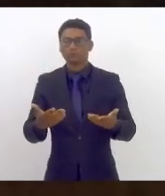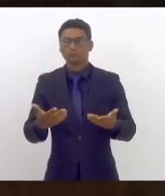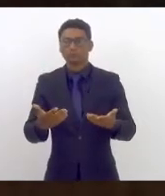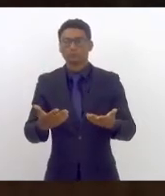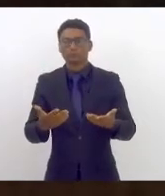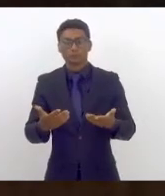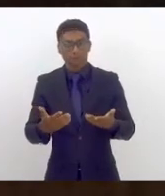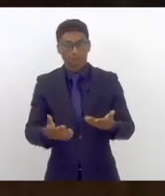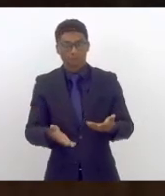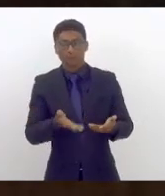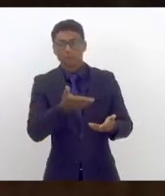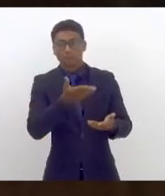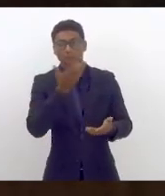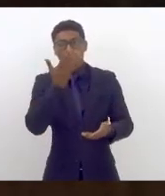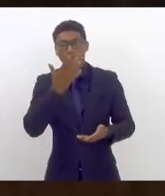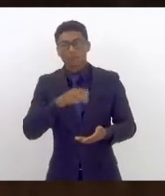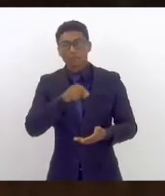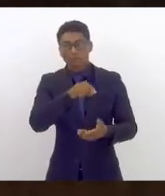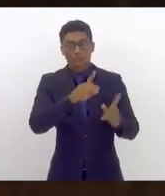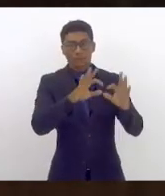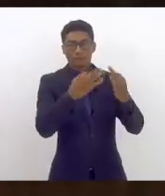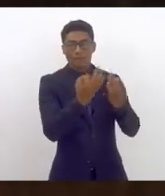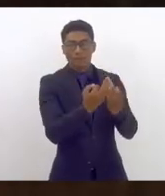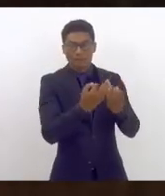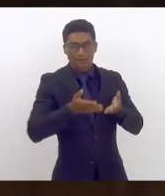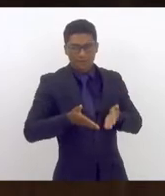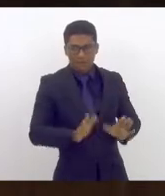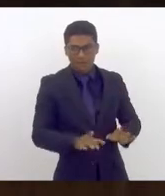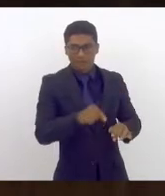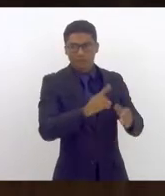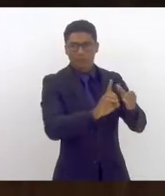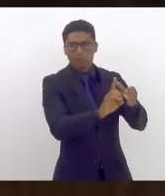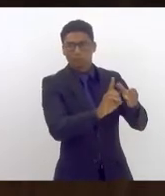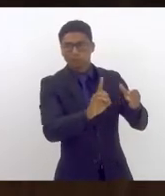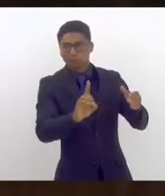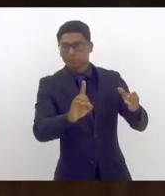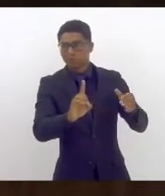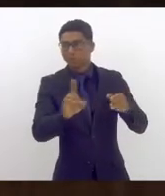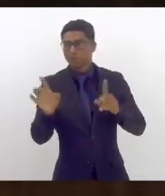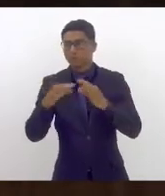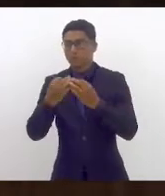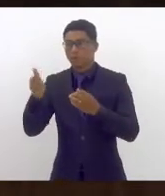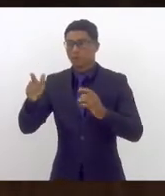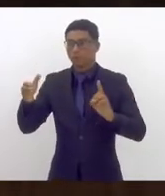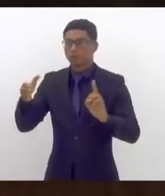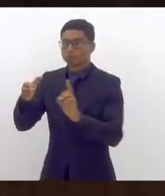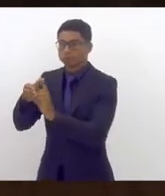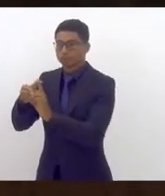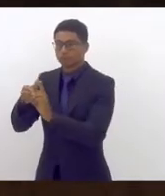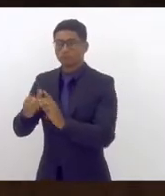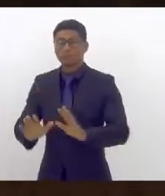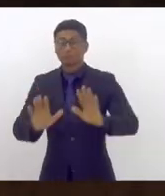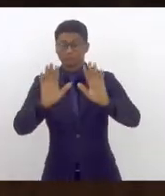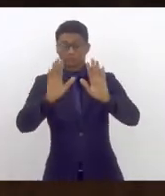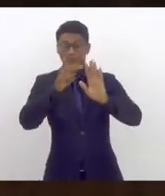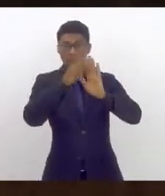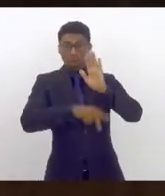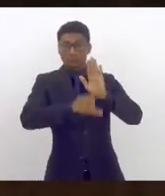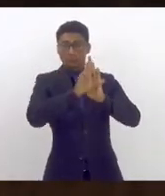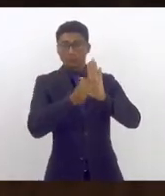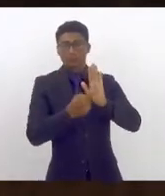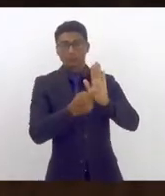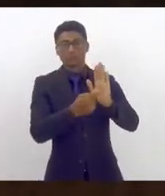culminou no afastamento dessa criança da sua família de origem seja finalizado no caso desse desse projeto